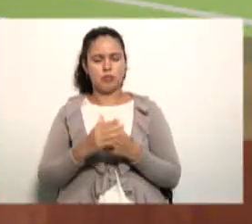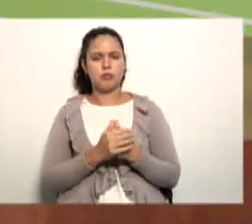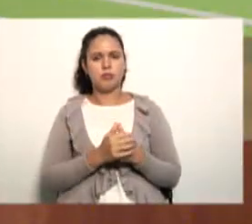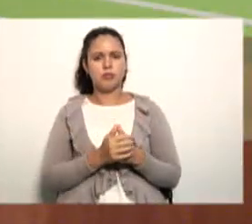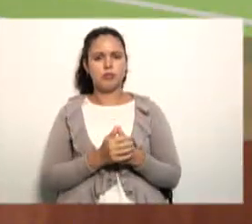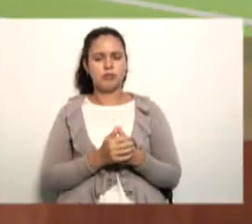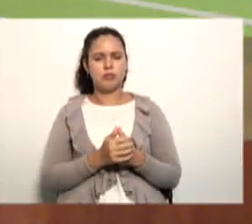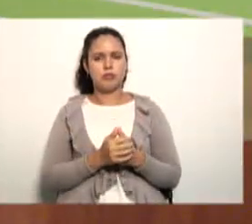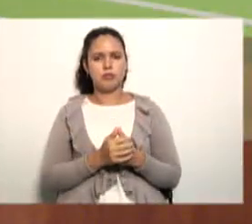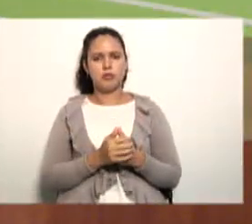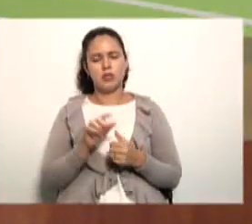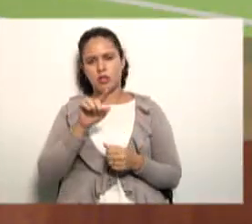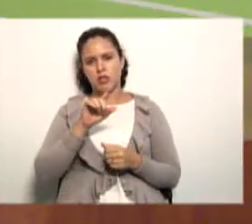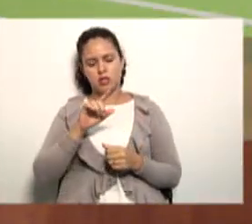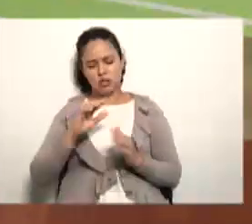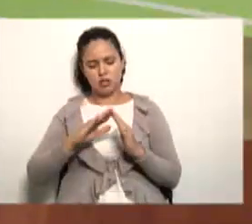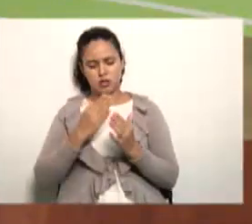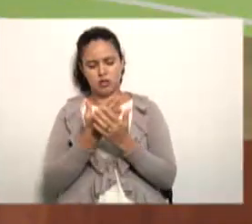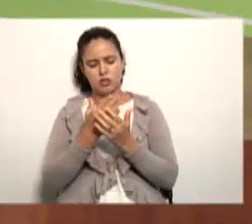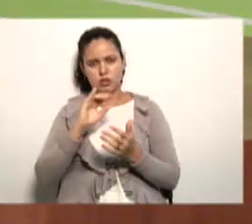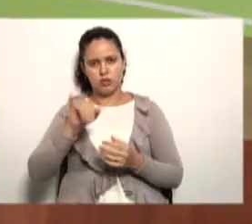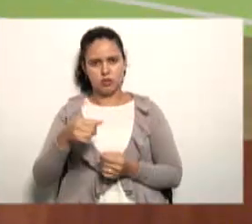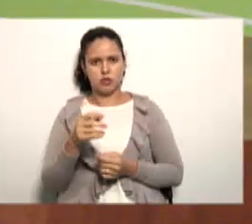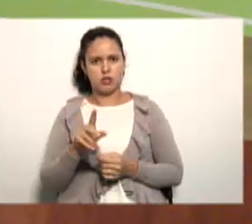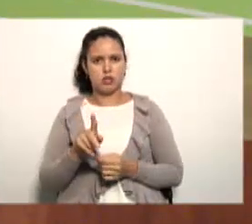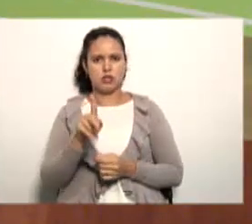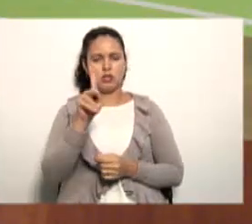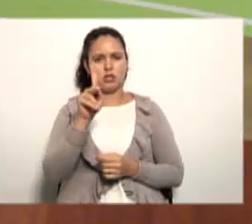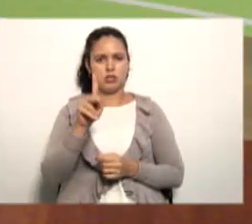Na escola JK de Orlim de Moura,